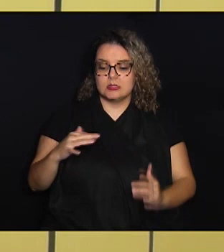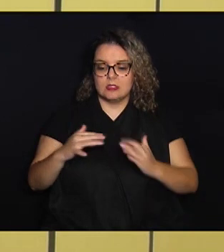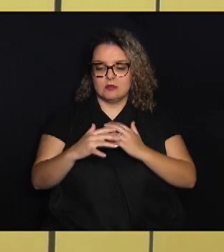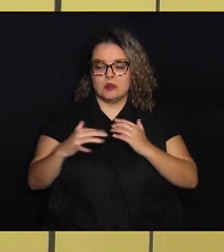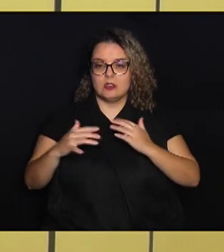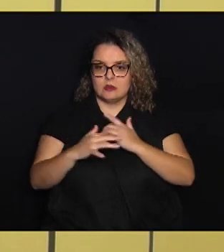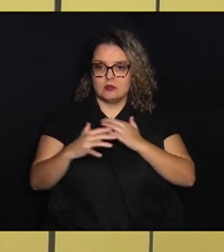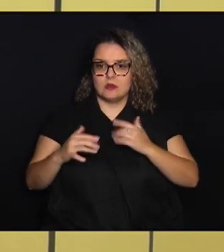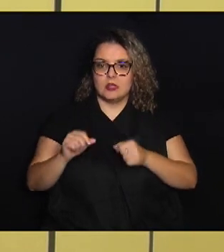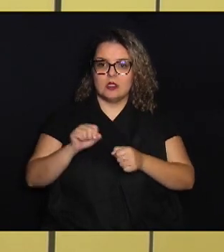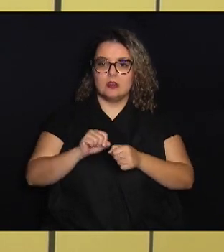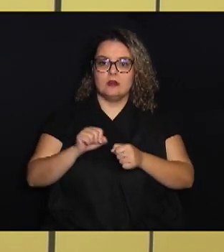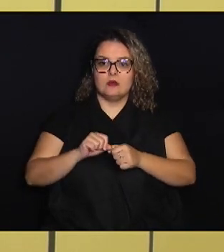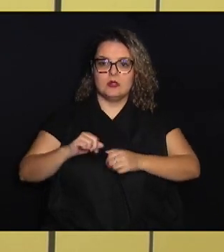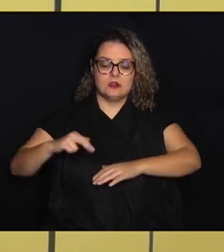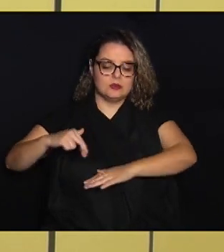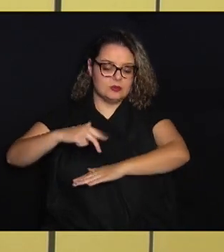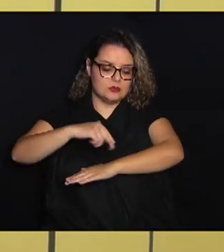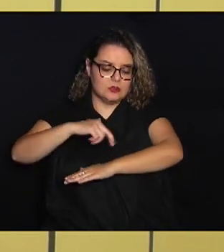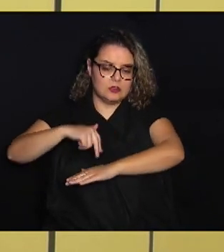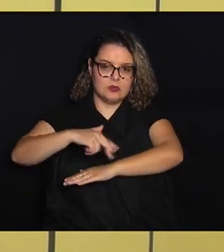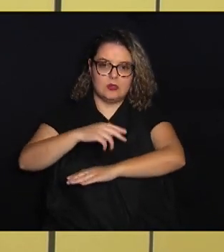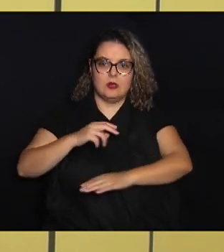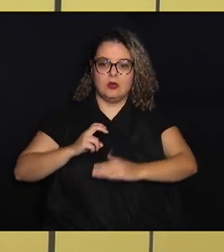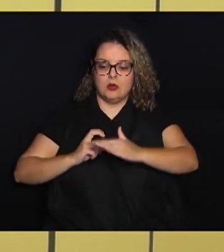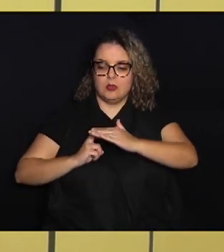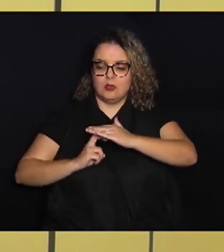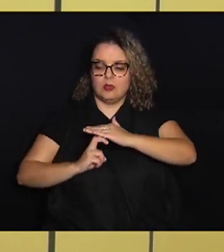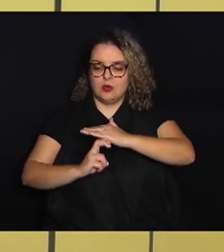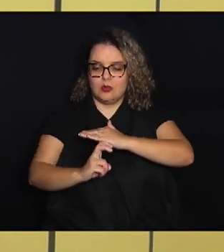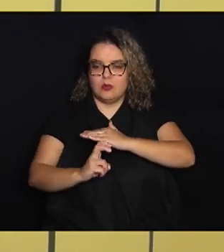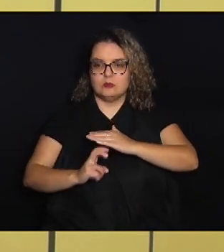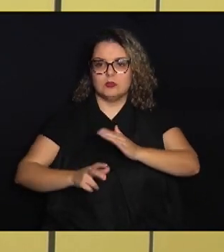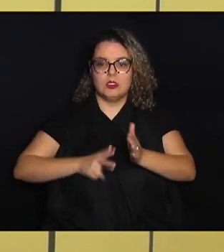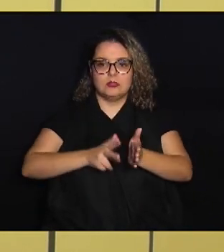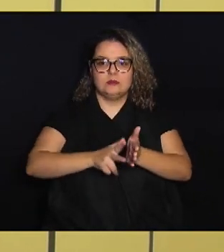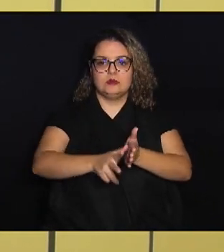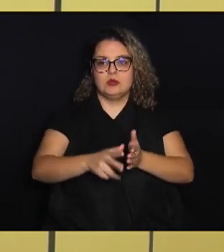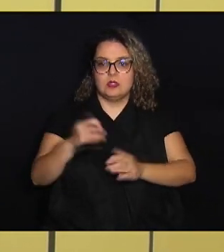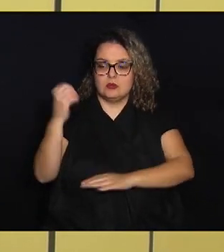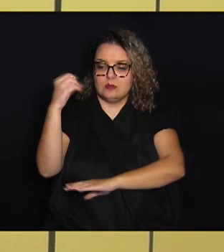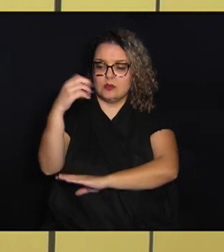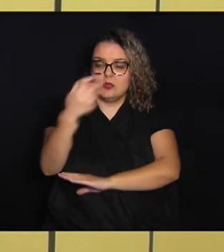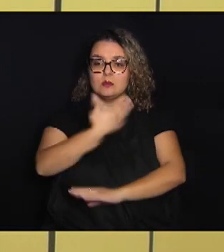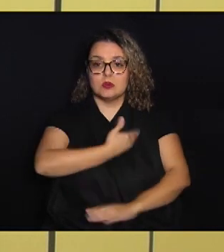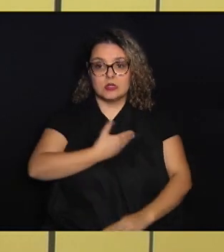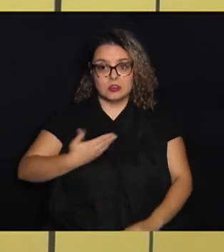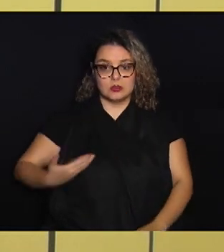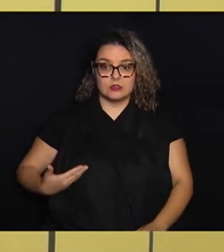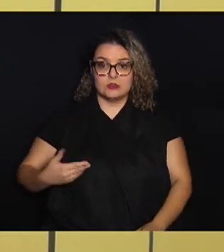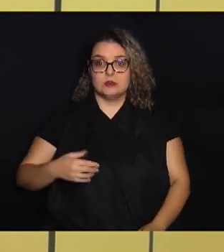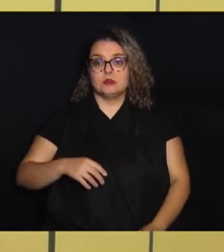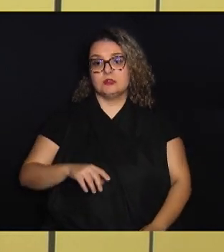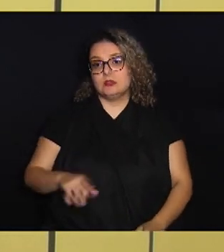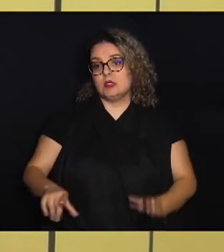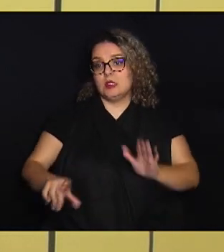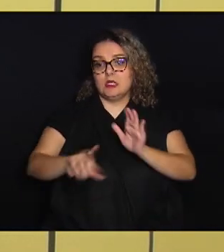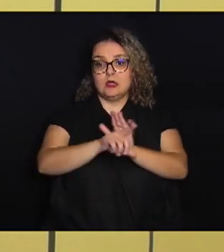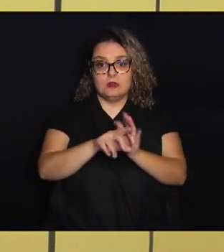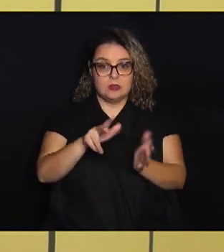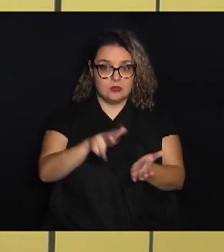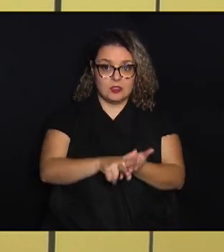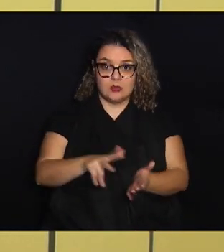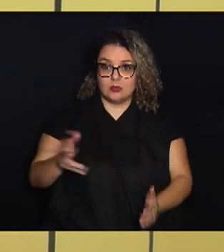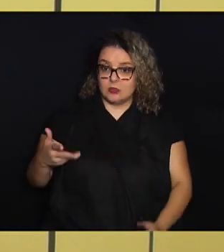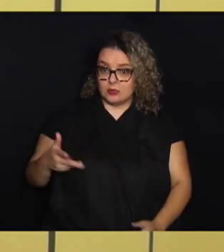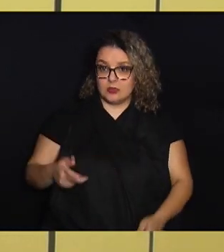feito o calçamento nas ruas, bonde, trem, iluminação pública, legislação para regular a velocidade